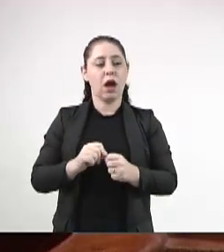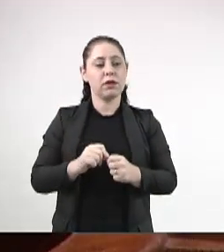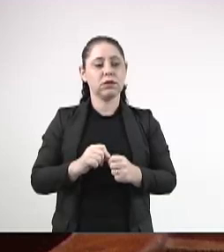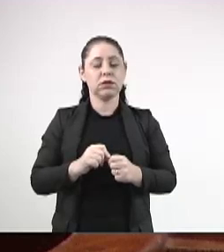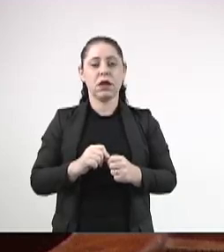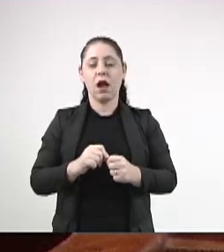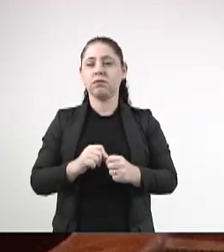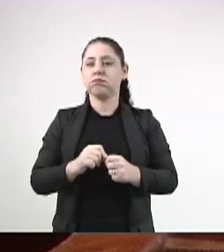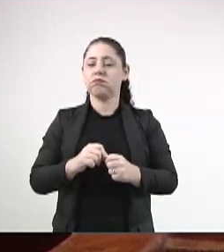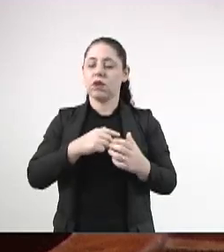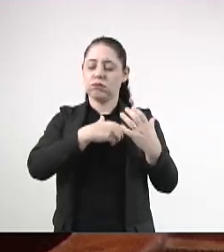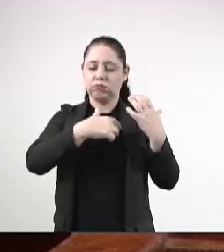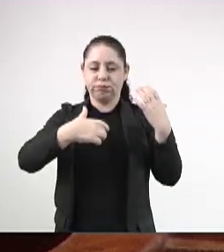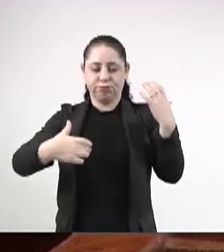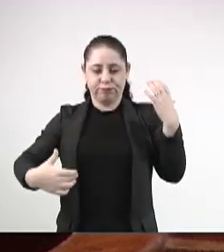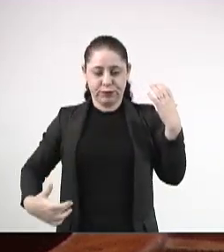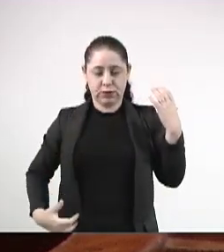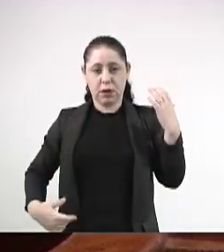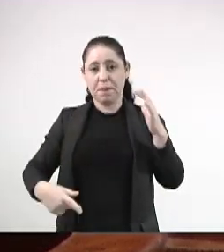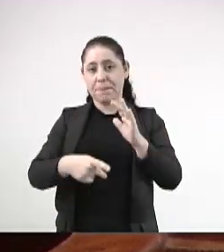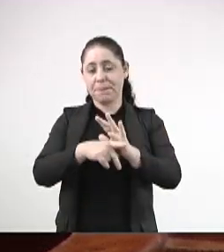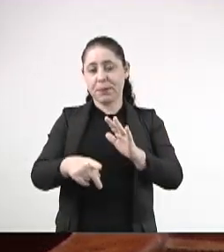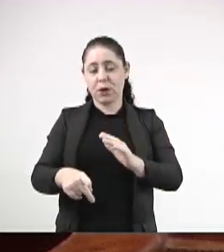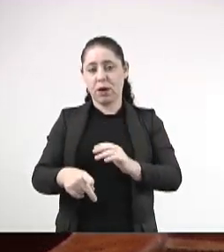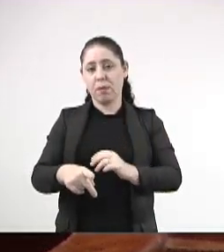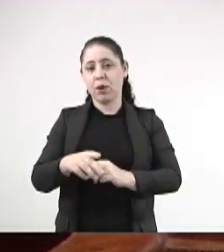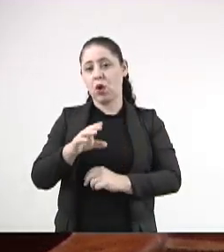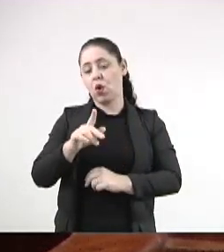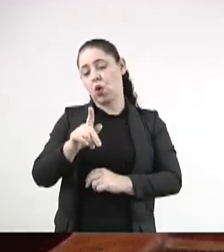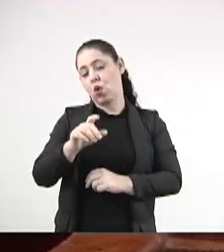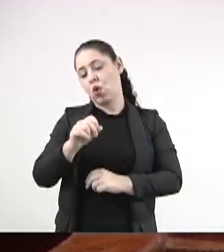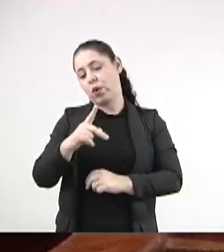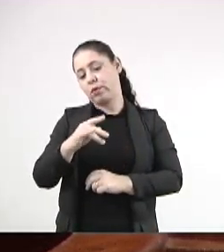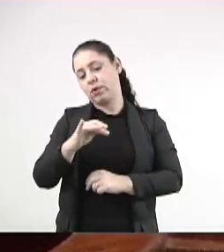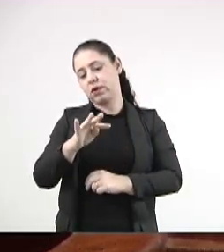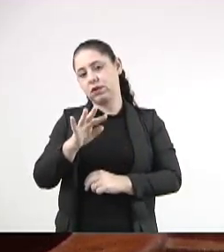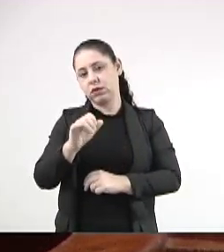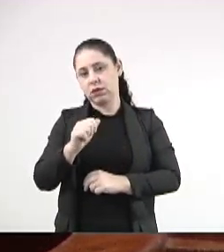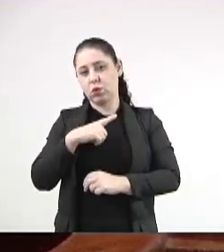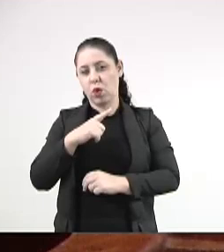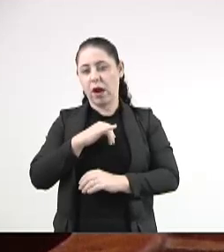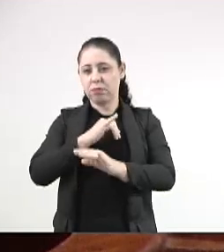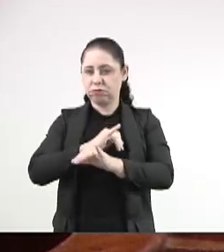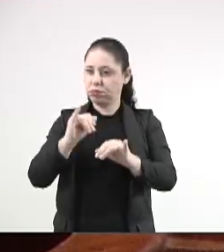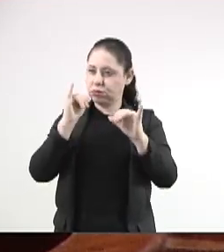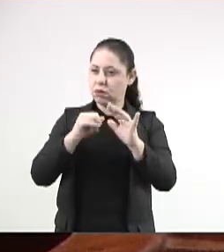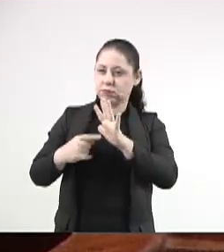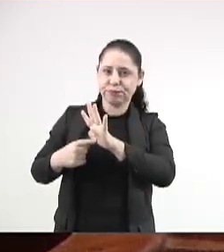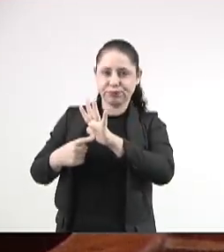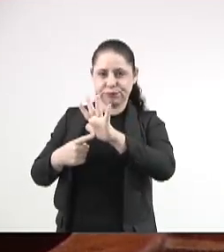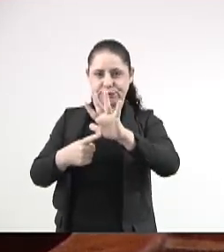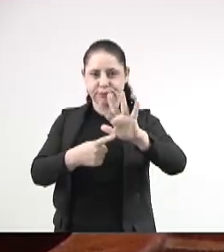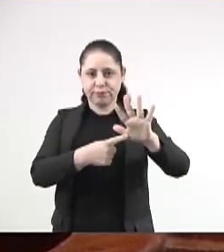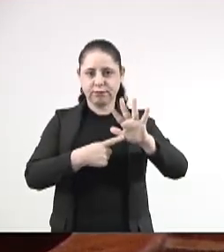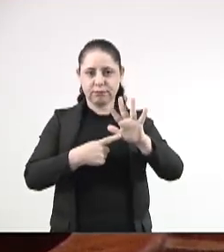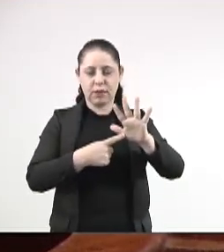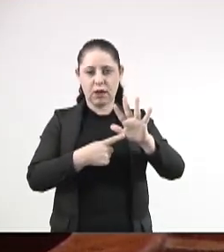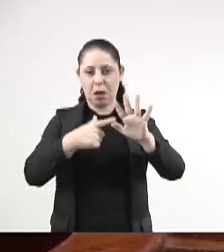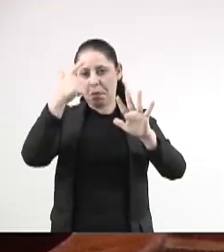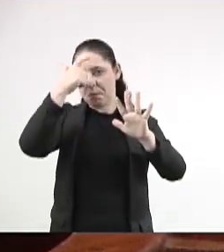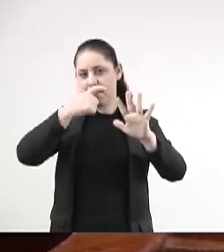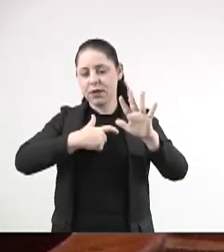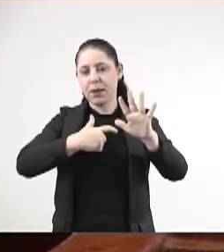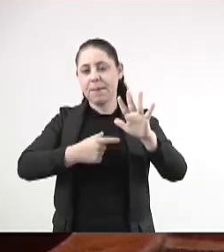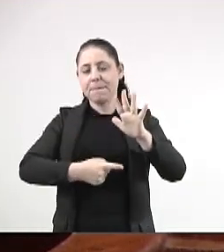na posse do golpista, as mídias mostravam uma imagem